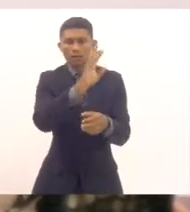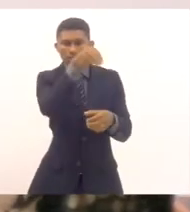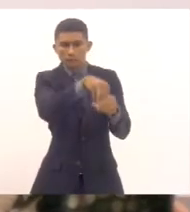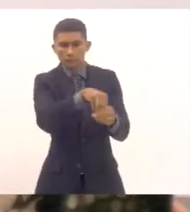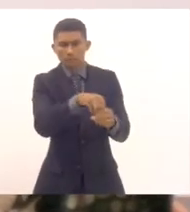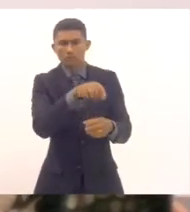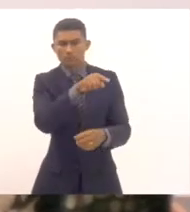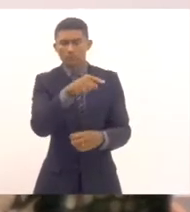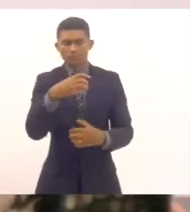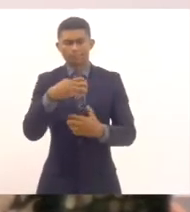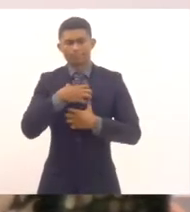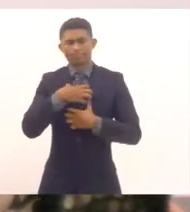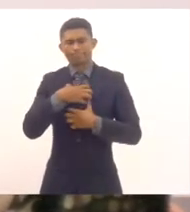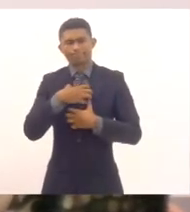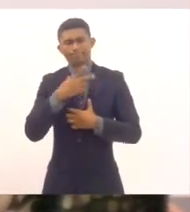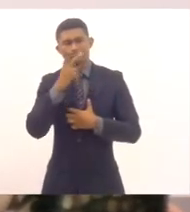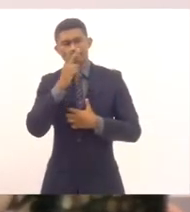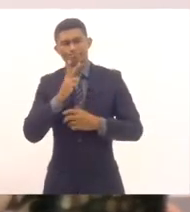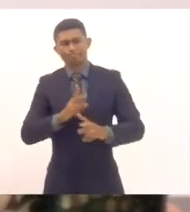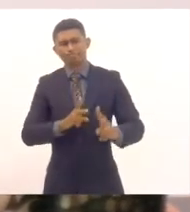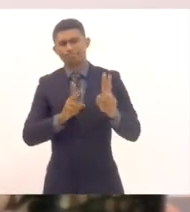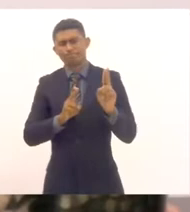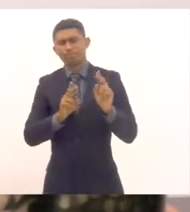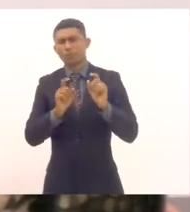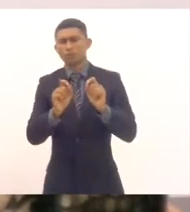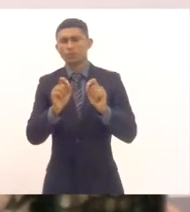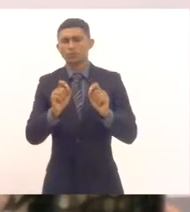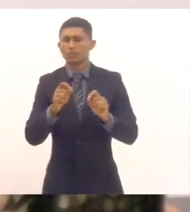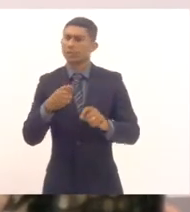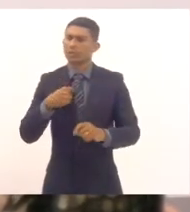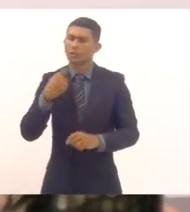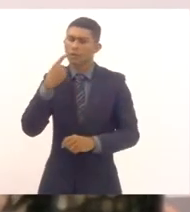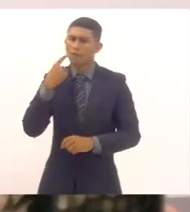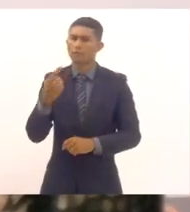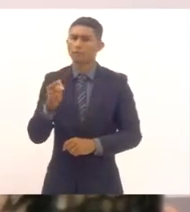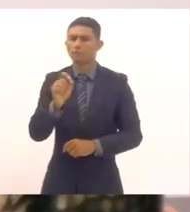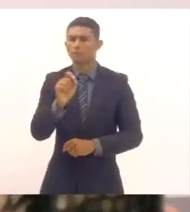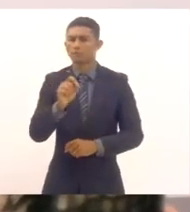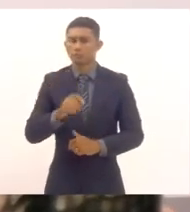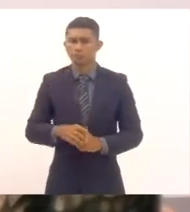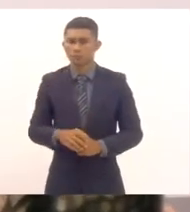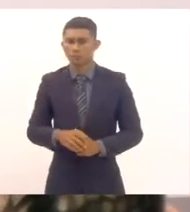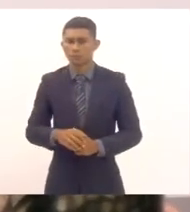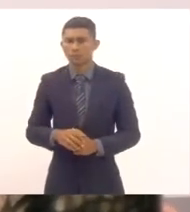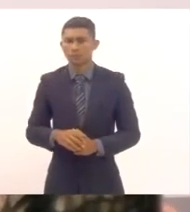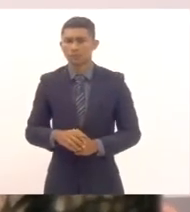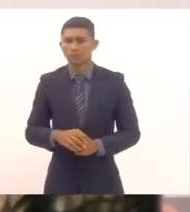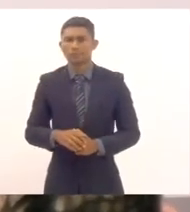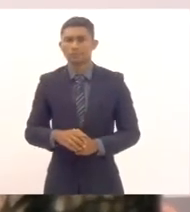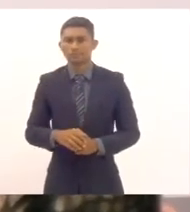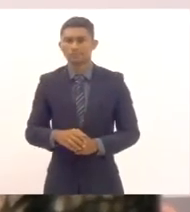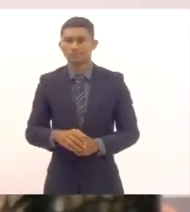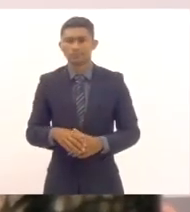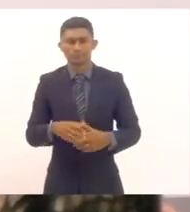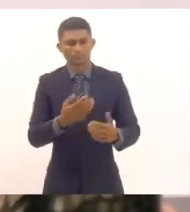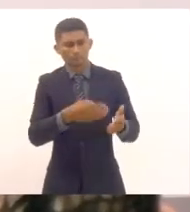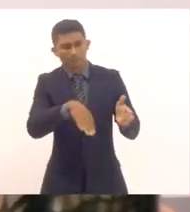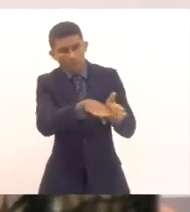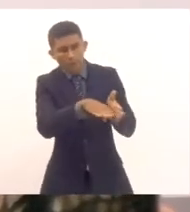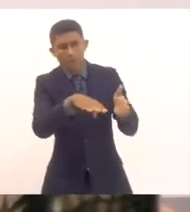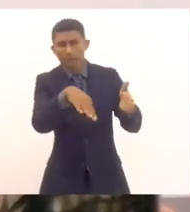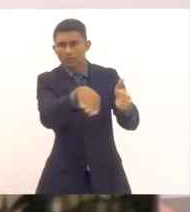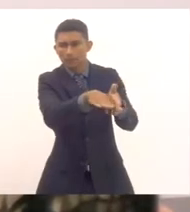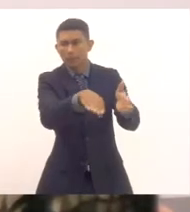que eu tive quando eu vi aqui que as as as melhorias que foram feitas nas